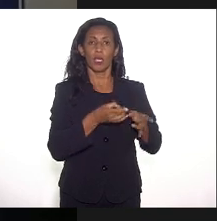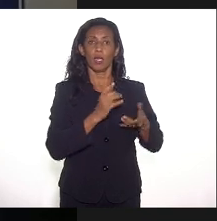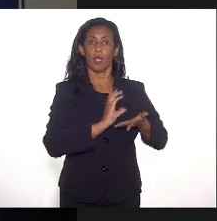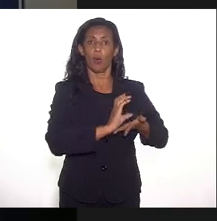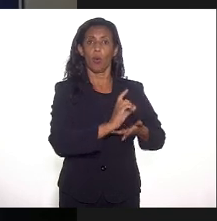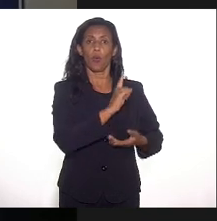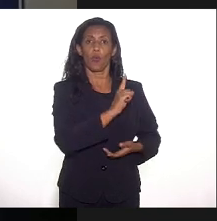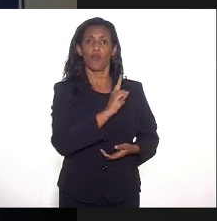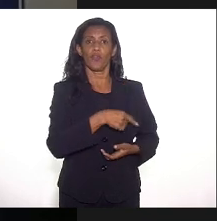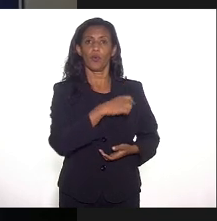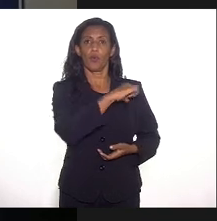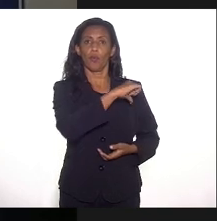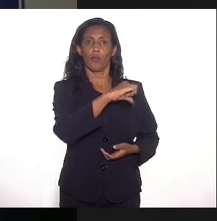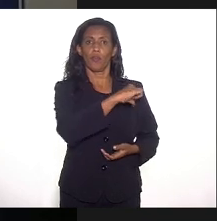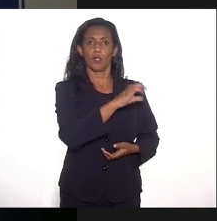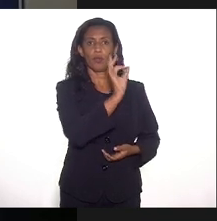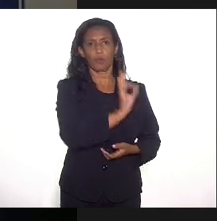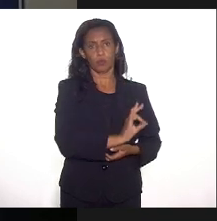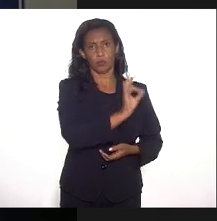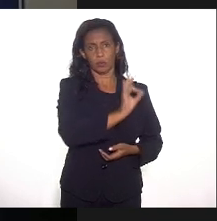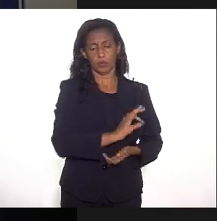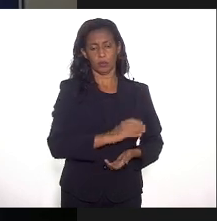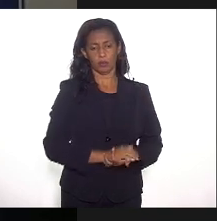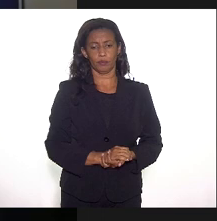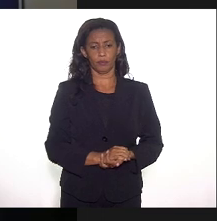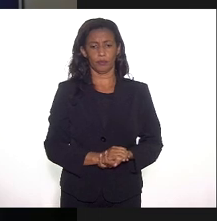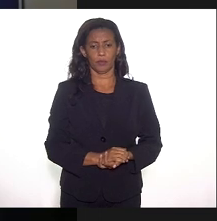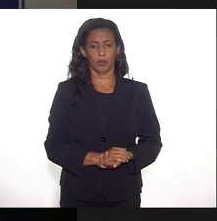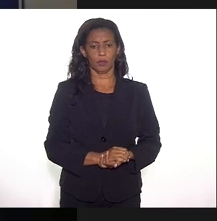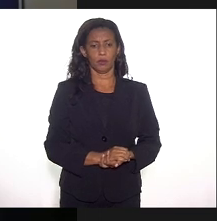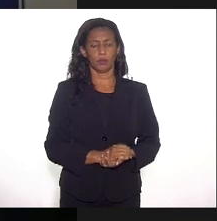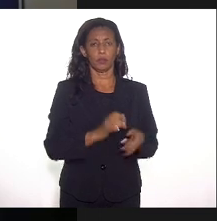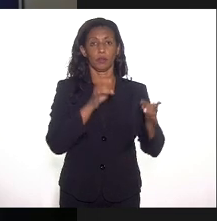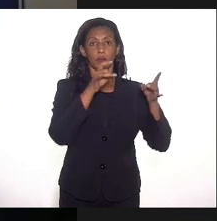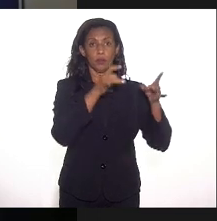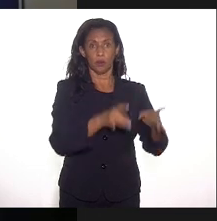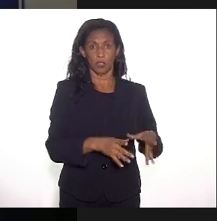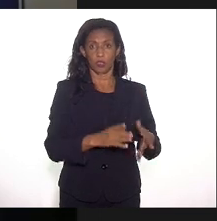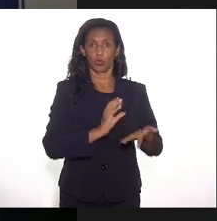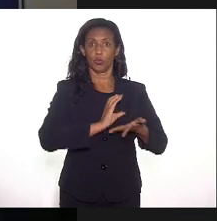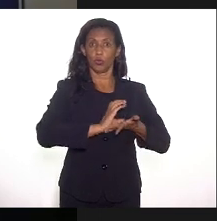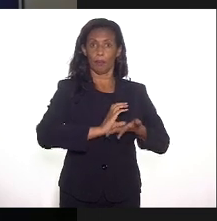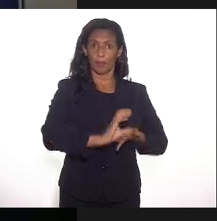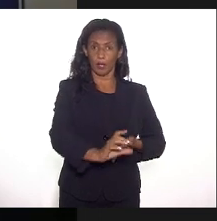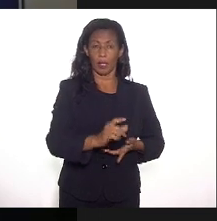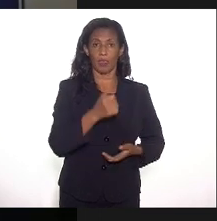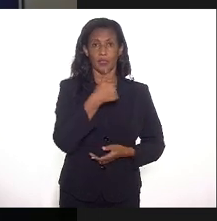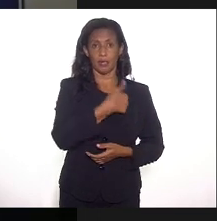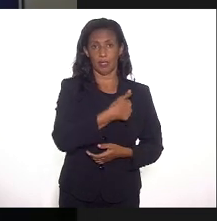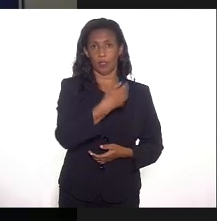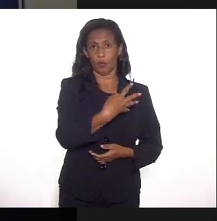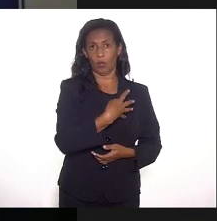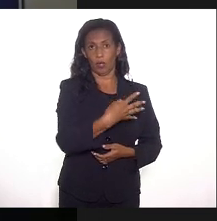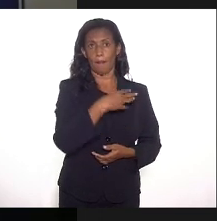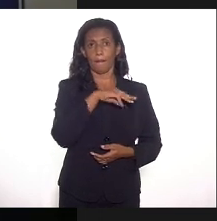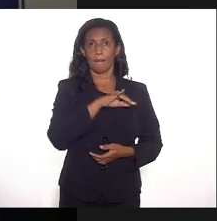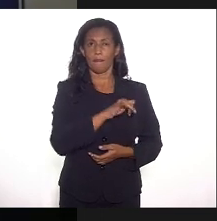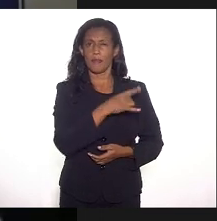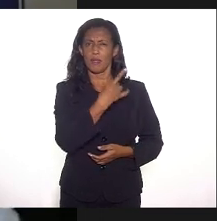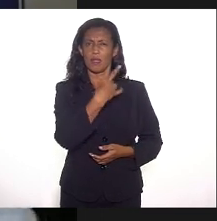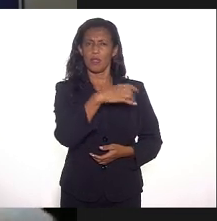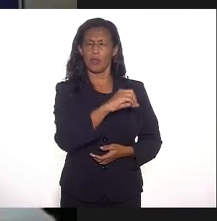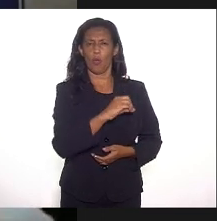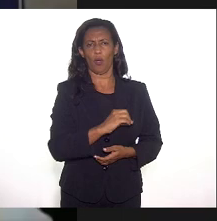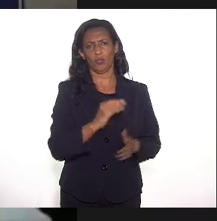apenas 1,99%. Ou seja, deixou-se de aplicar 147 milhões